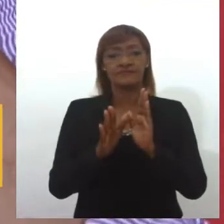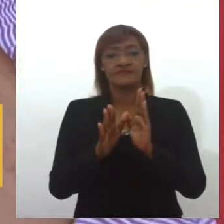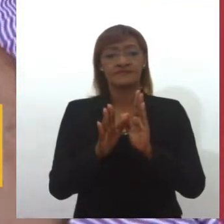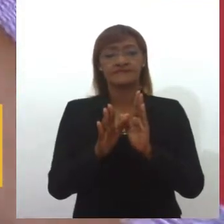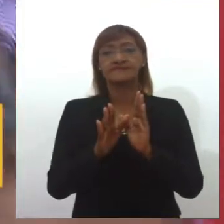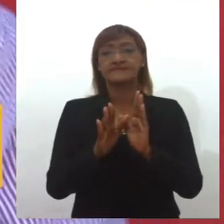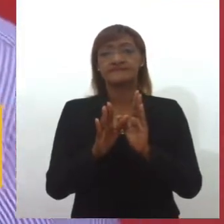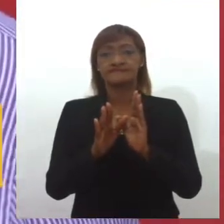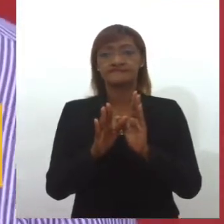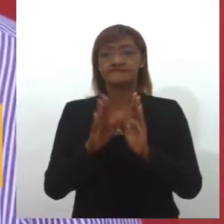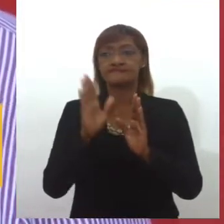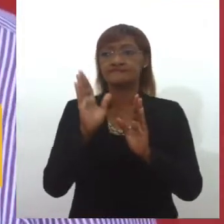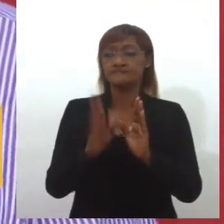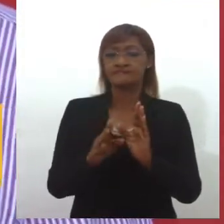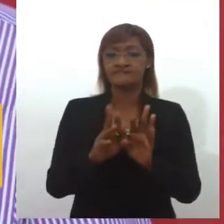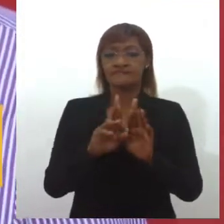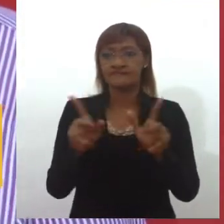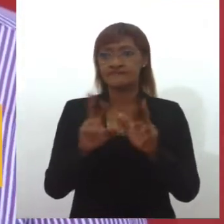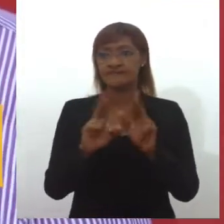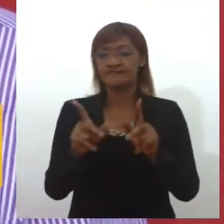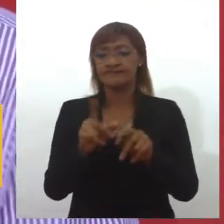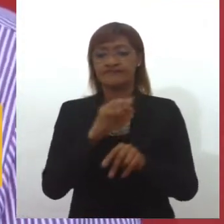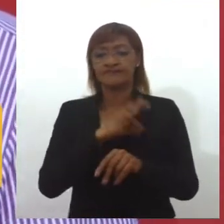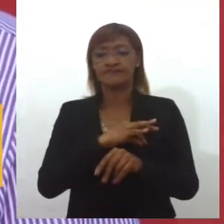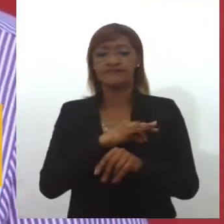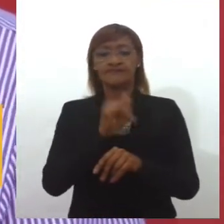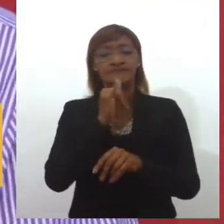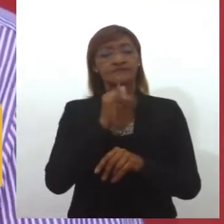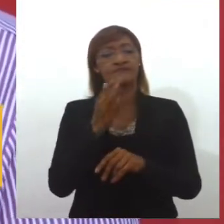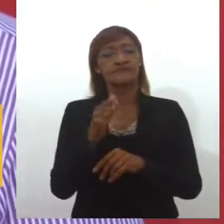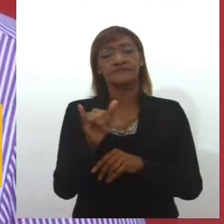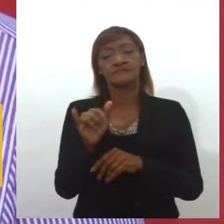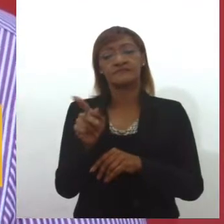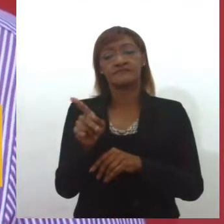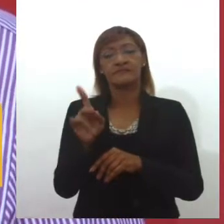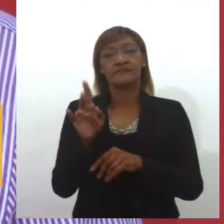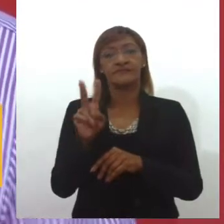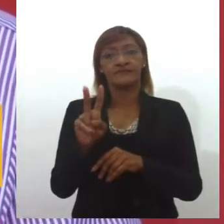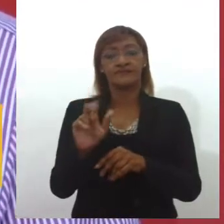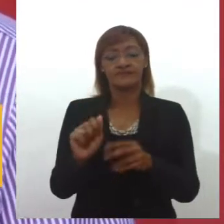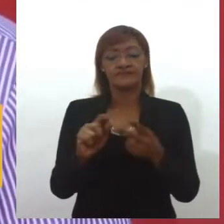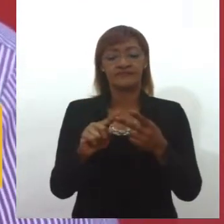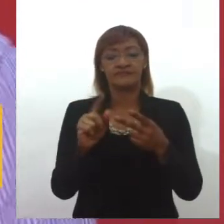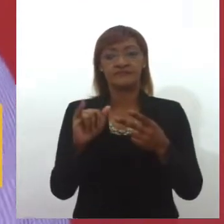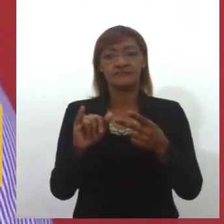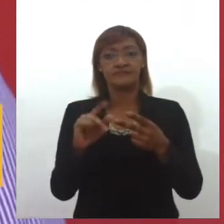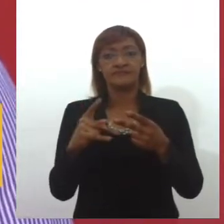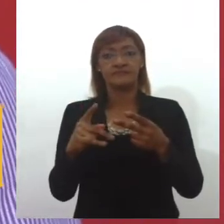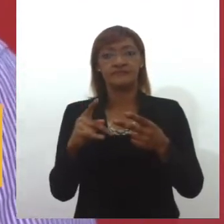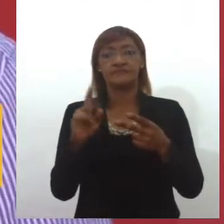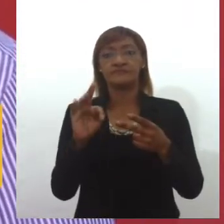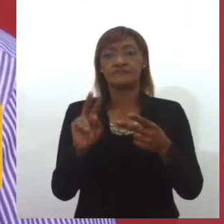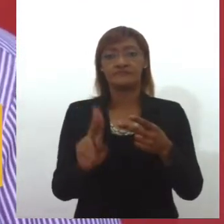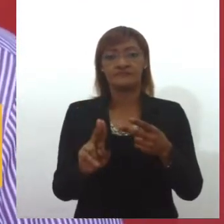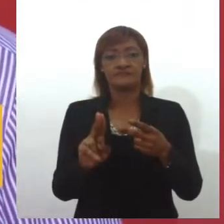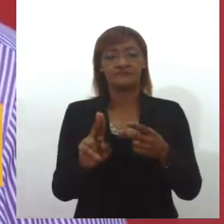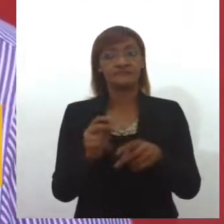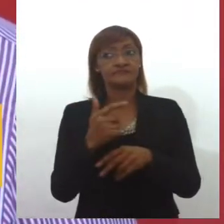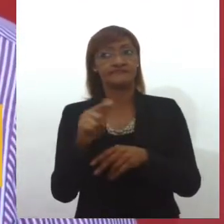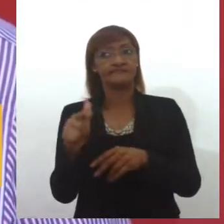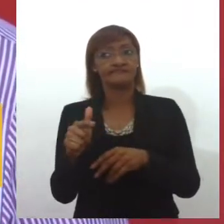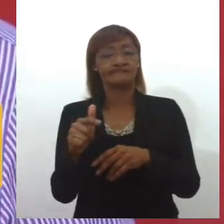no nosso orçamento familiar, a exemplo do IPVA, o IPTU, entre outras, né, entre outros que a gente precisa